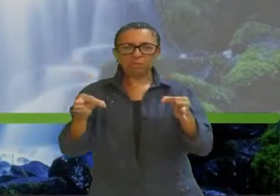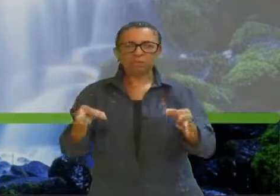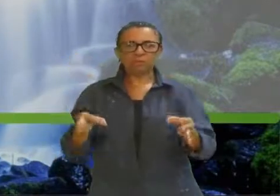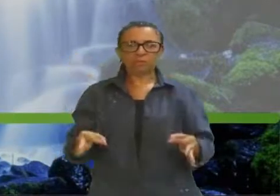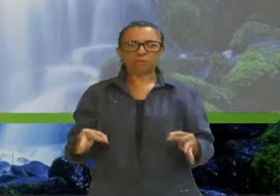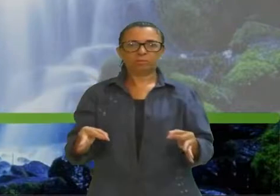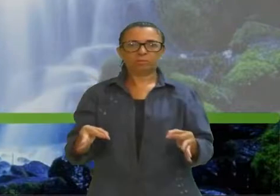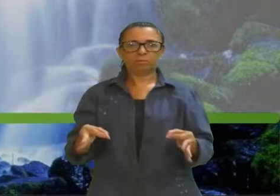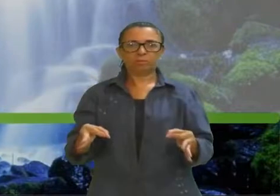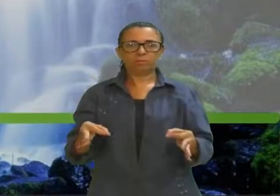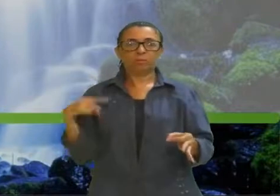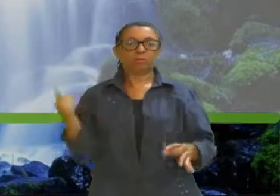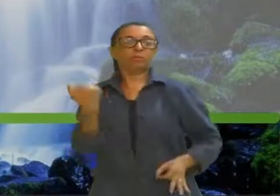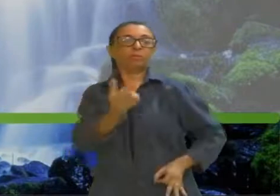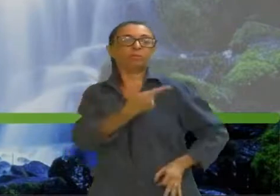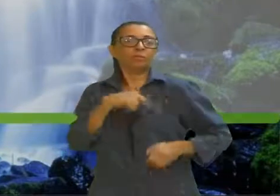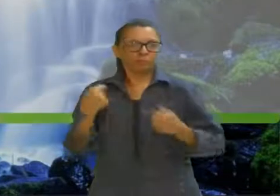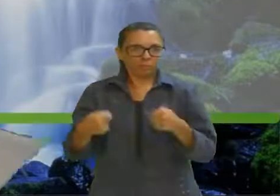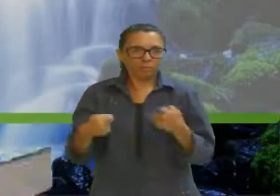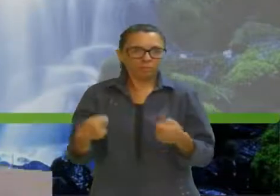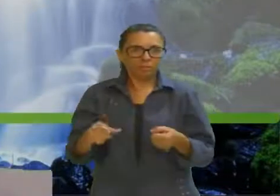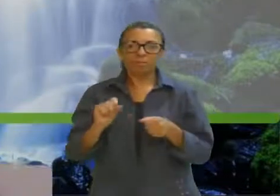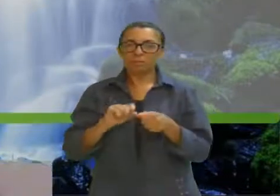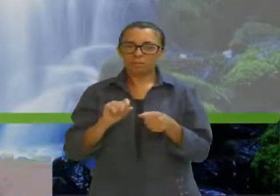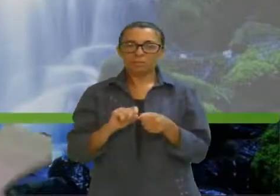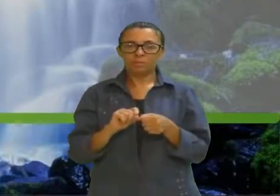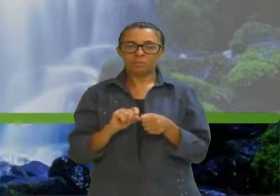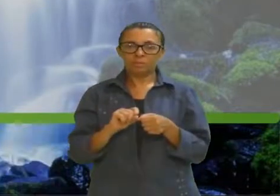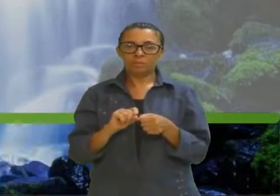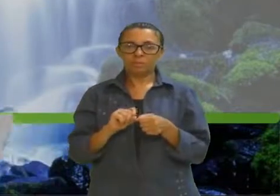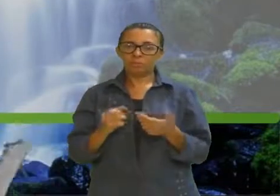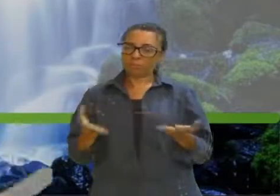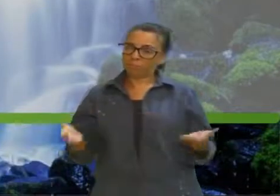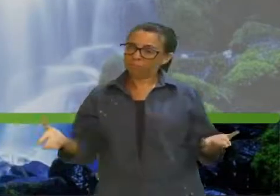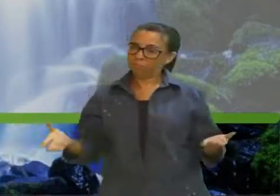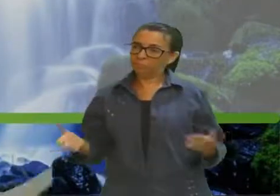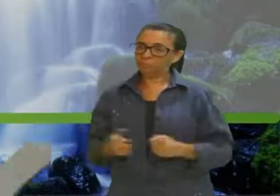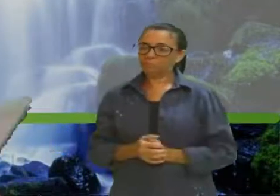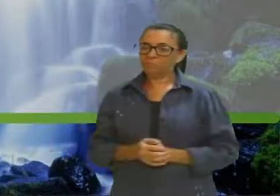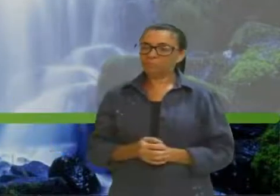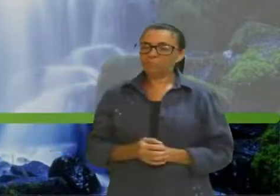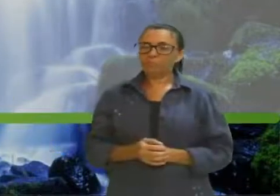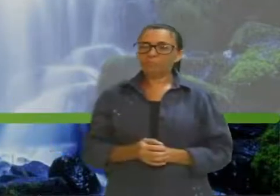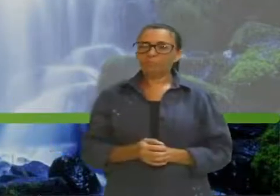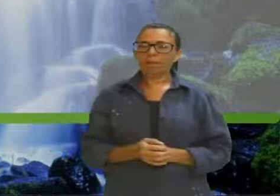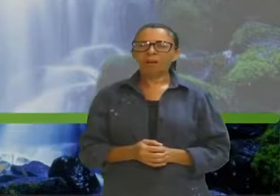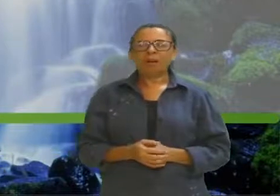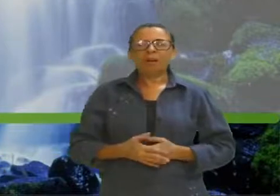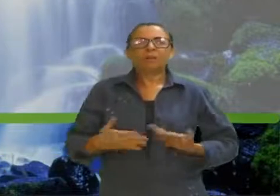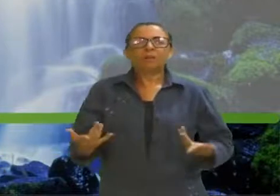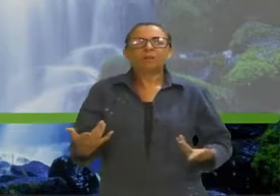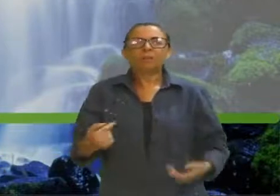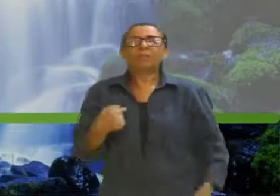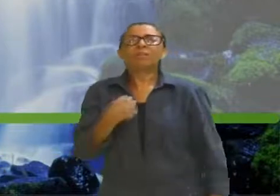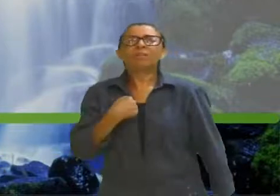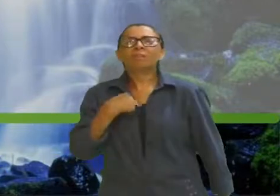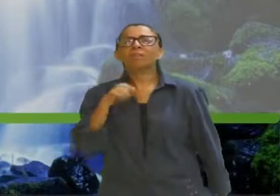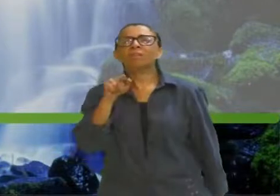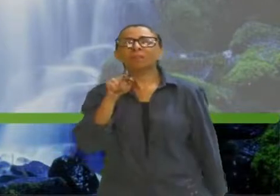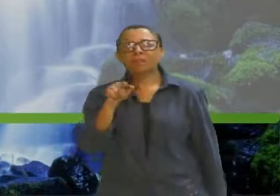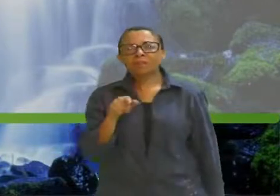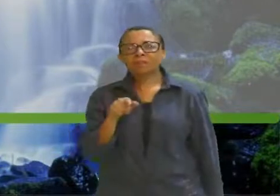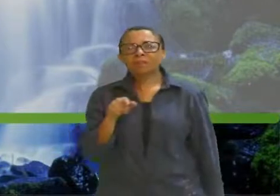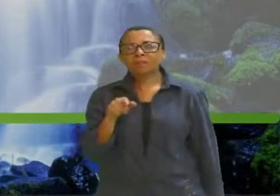de todas as coisas. O que eu e você sabemos, né? Uma questão muito limitada. Nosso Deus sabe de